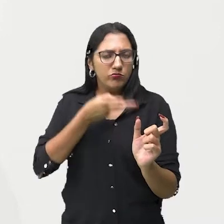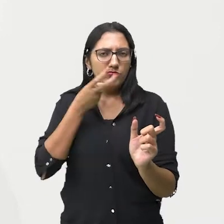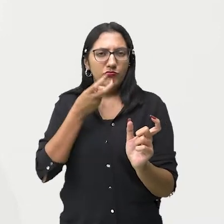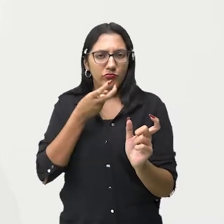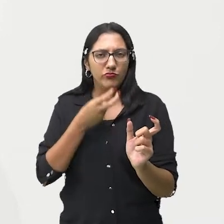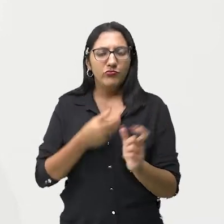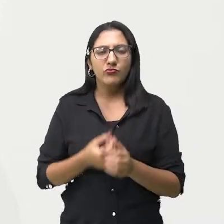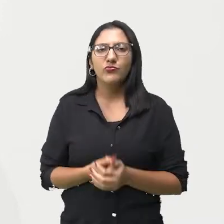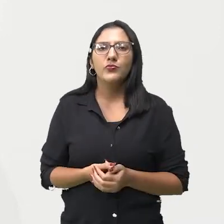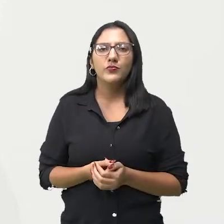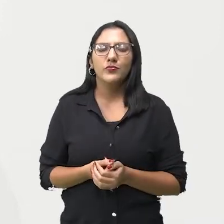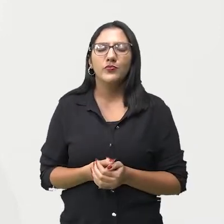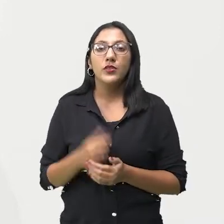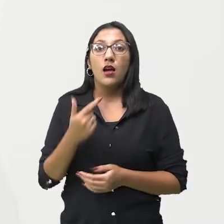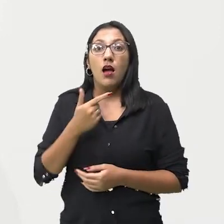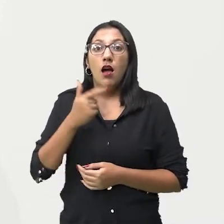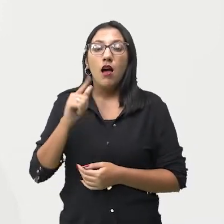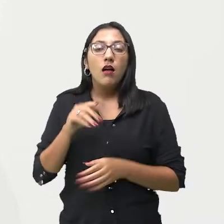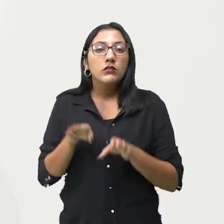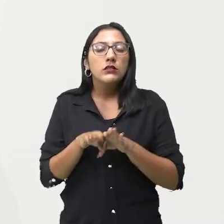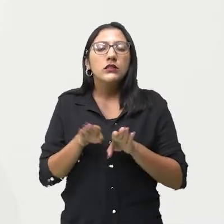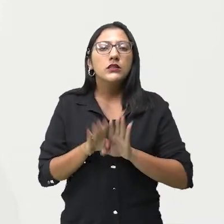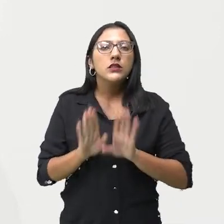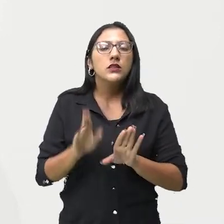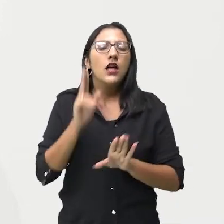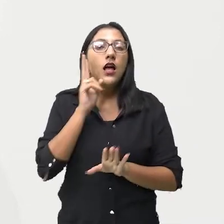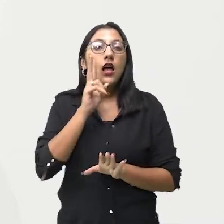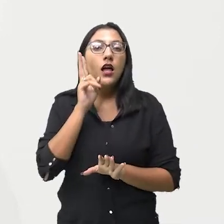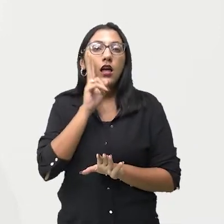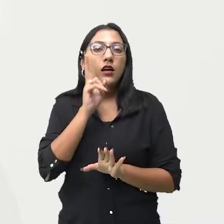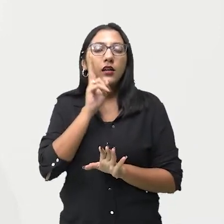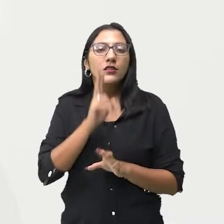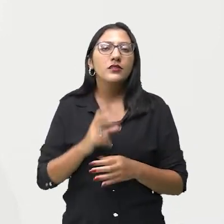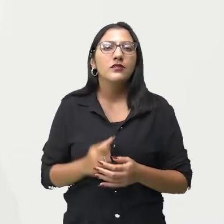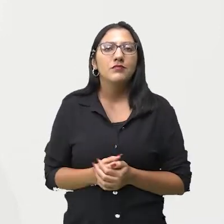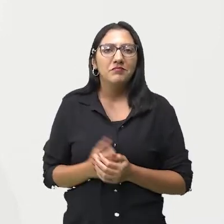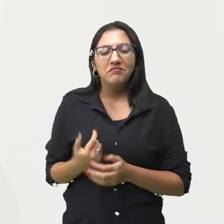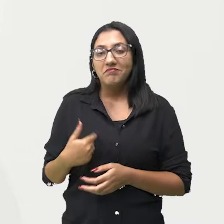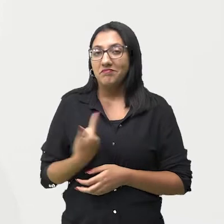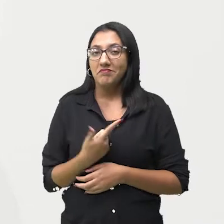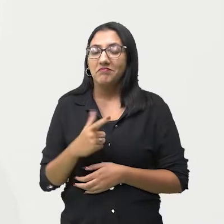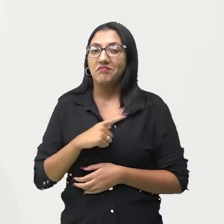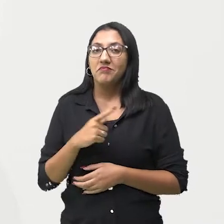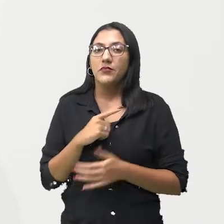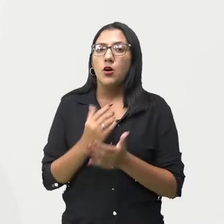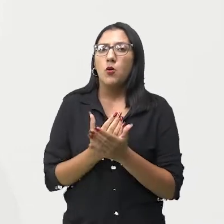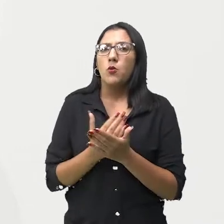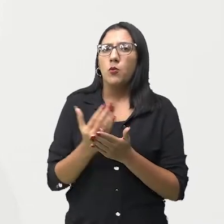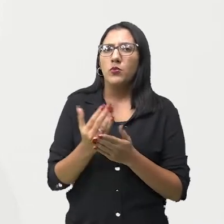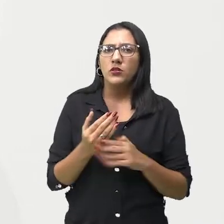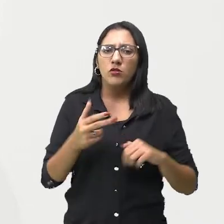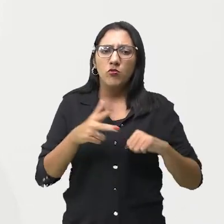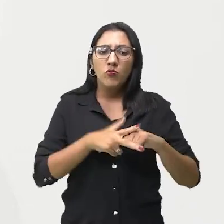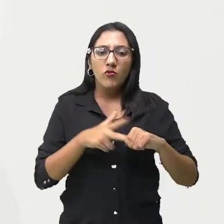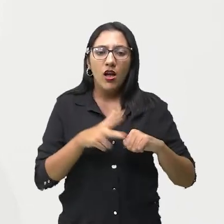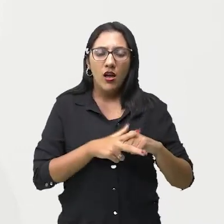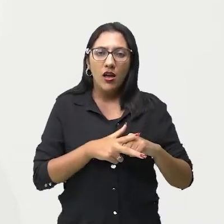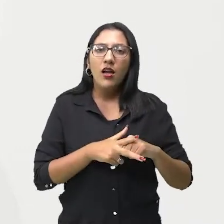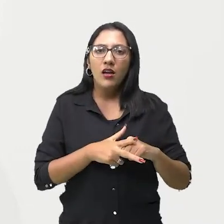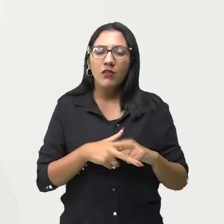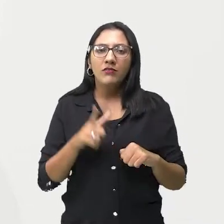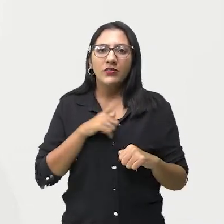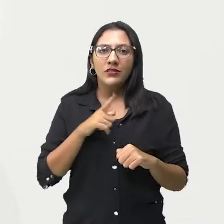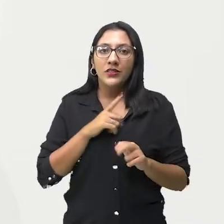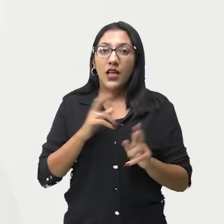desses verbos. Uma outra coisa importante para nós é que nós estamos começando pelos verbos que estão na